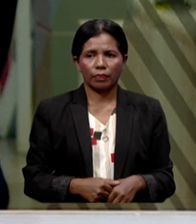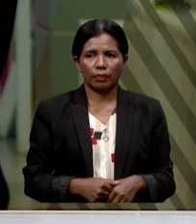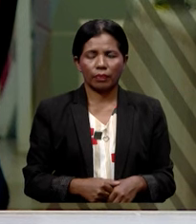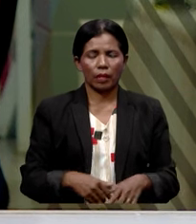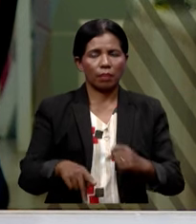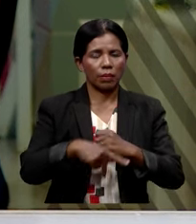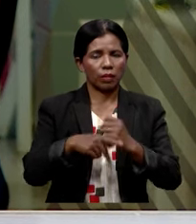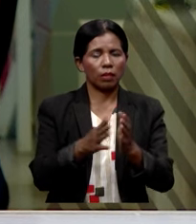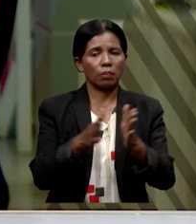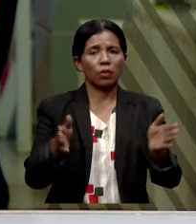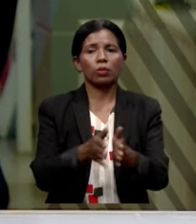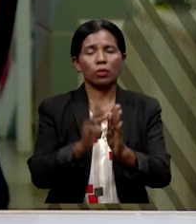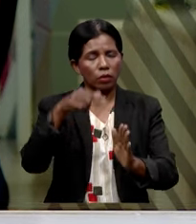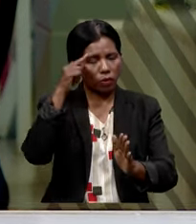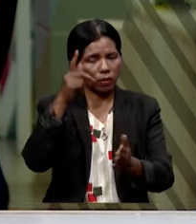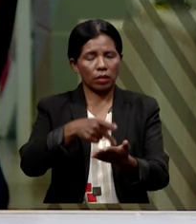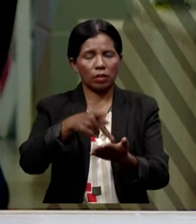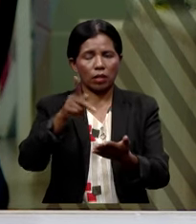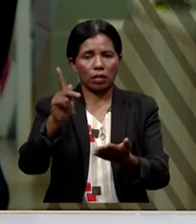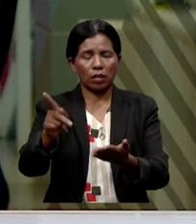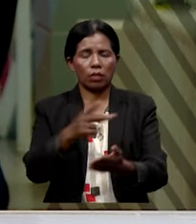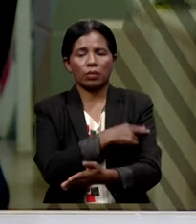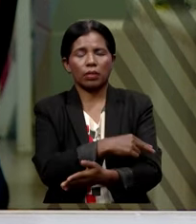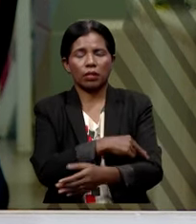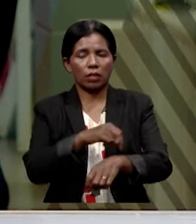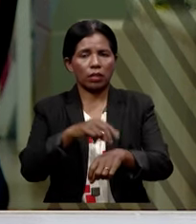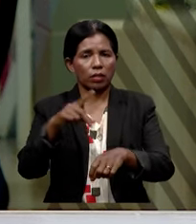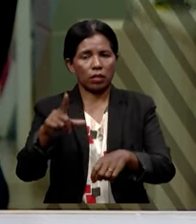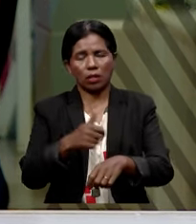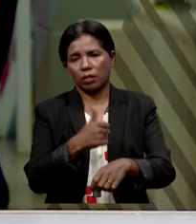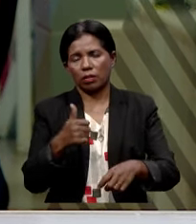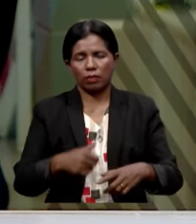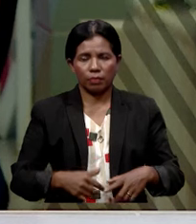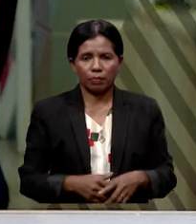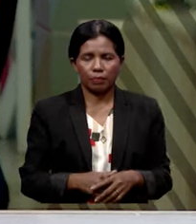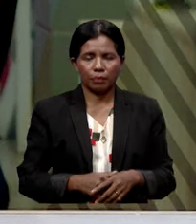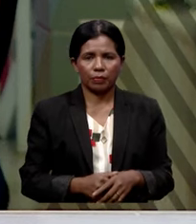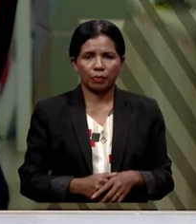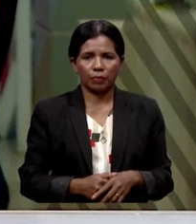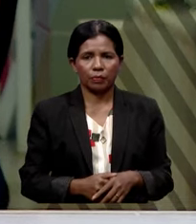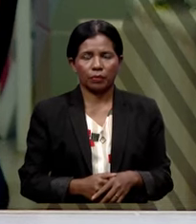Bancar a posição russo governo célula leis dívidas, hospital estrangeiro Cira.